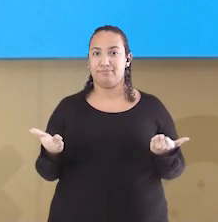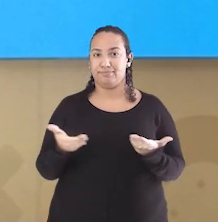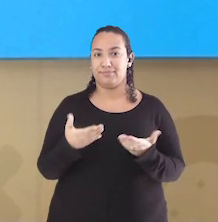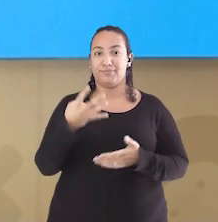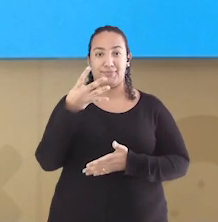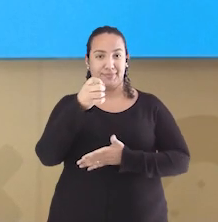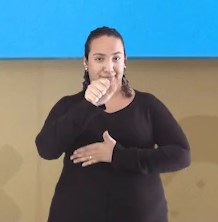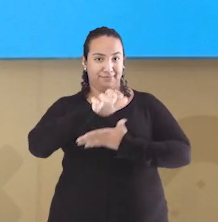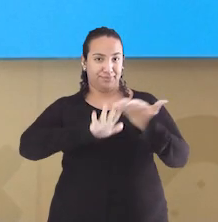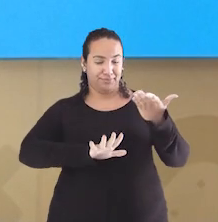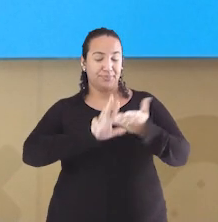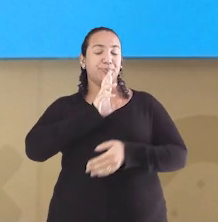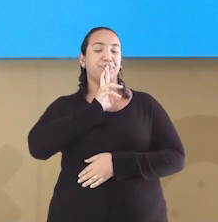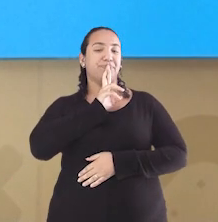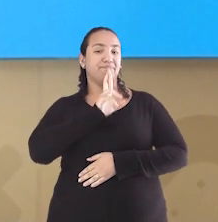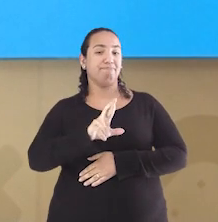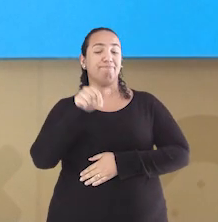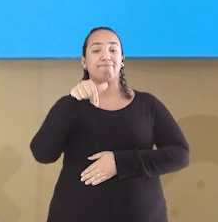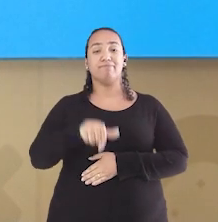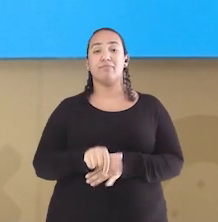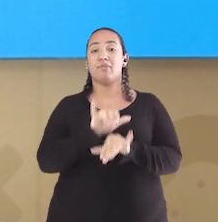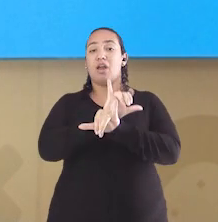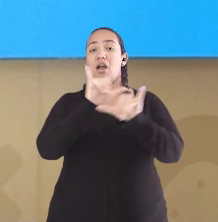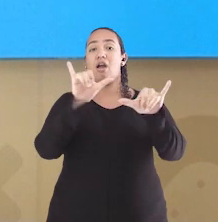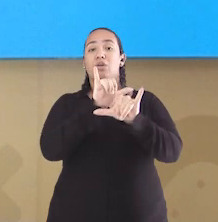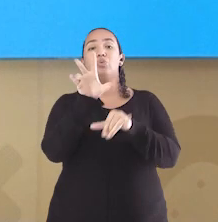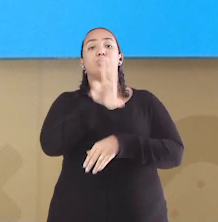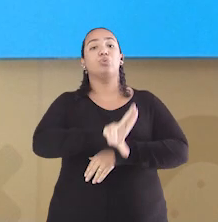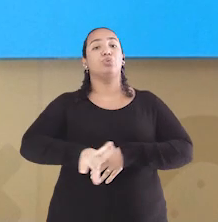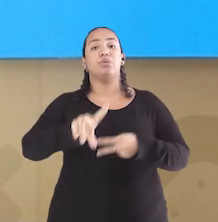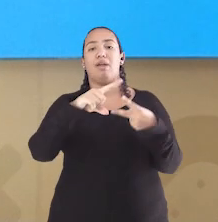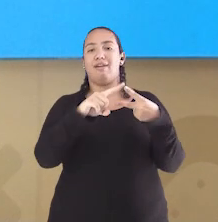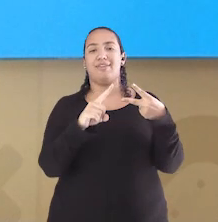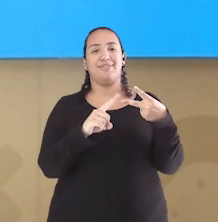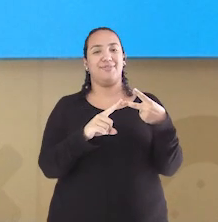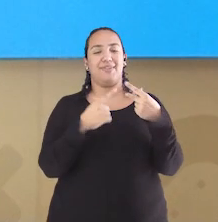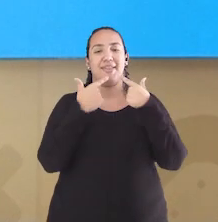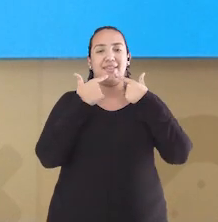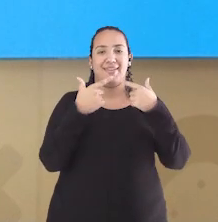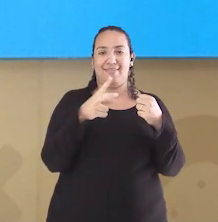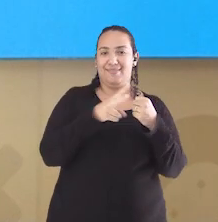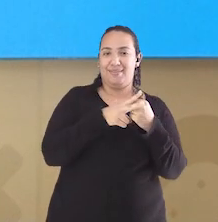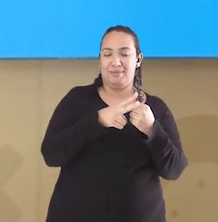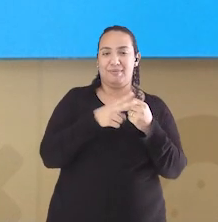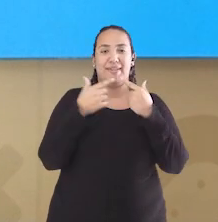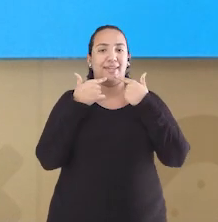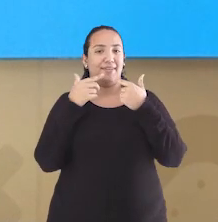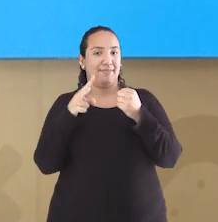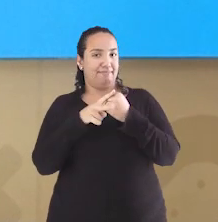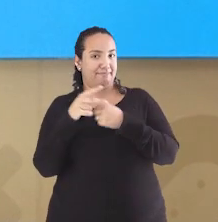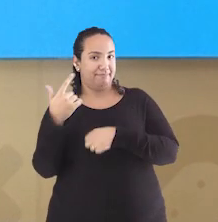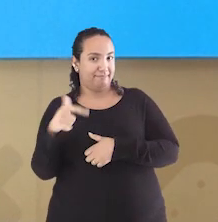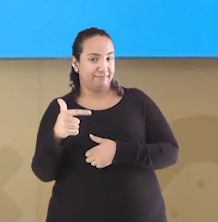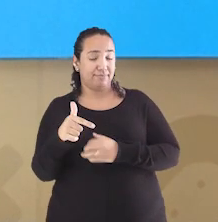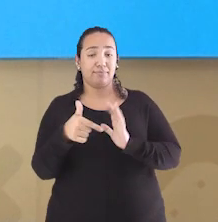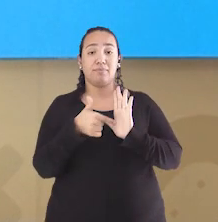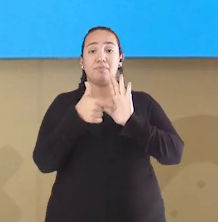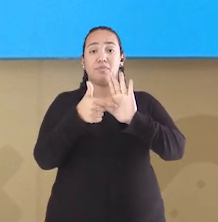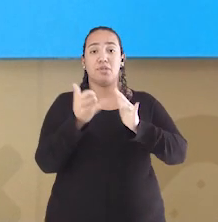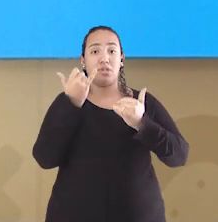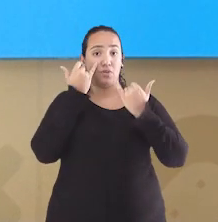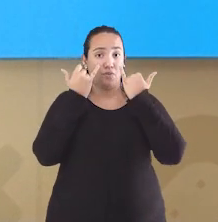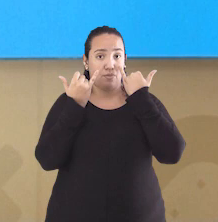Agora, resposta da questão 4. O anúncio utiliza as duas linguagens, verbal e não verbal. São